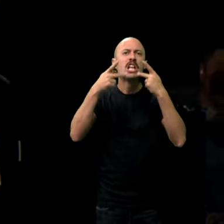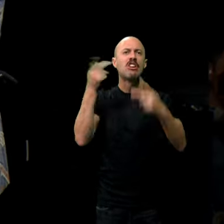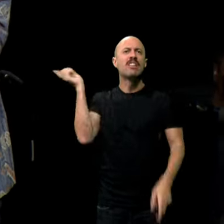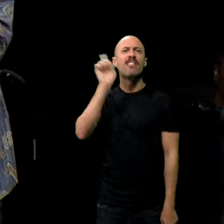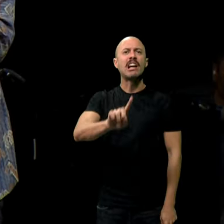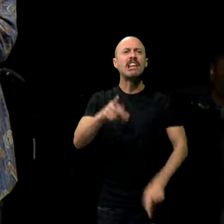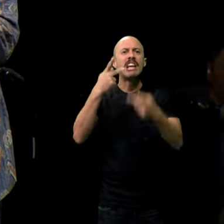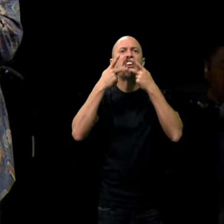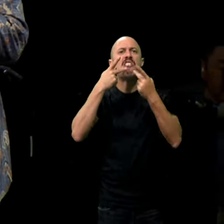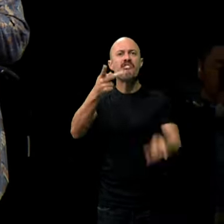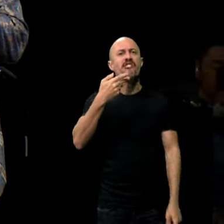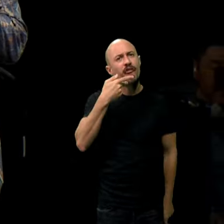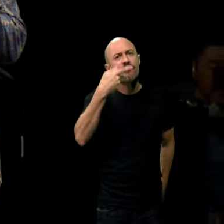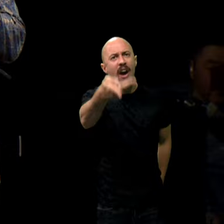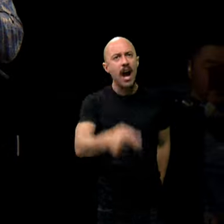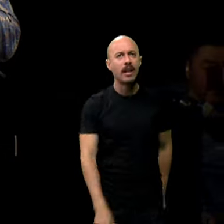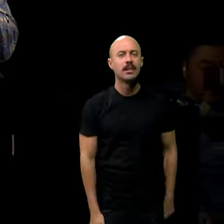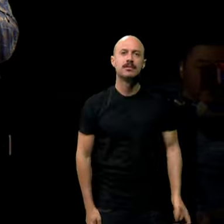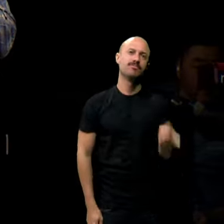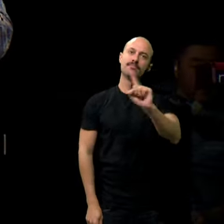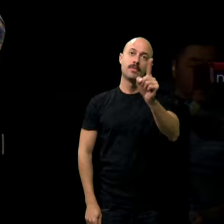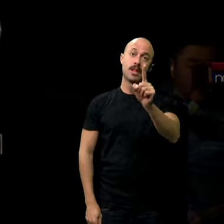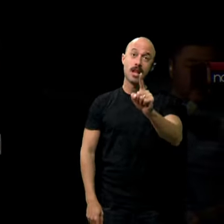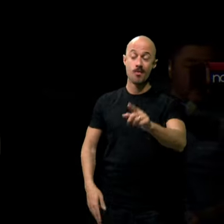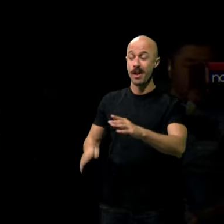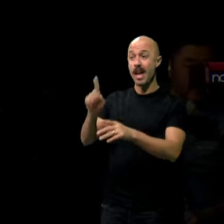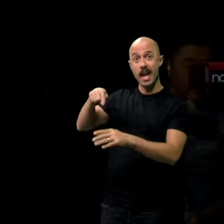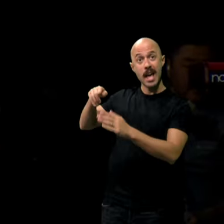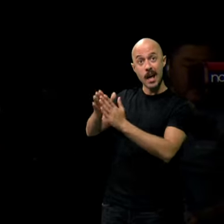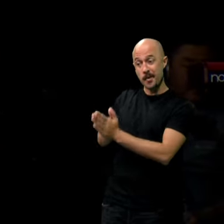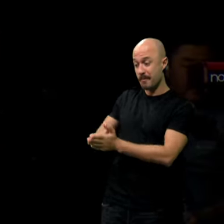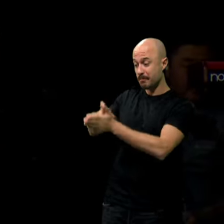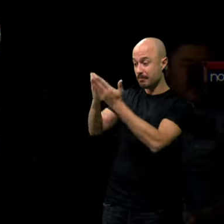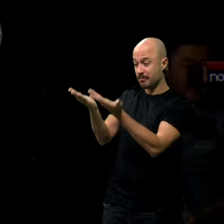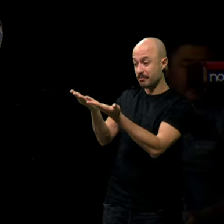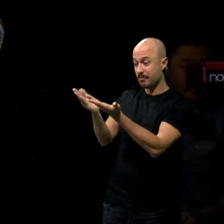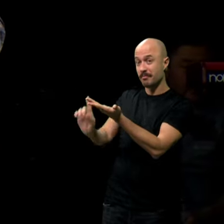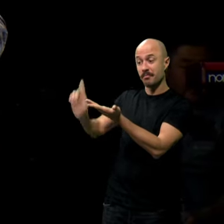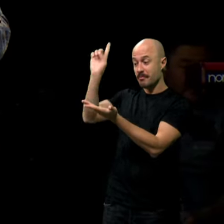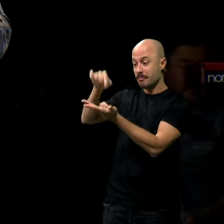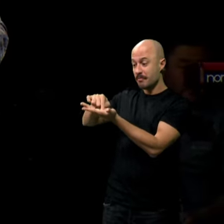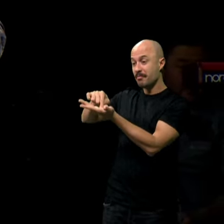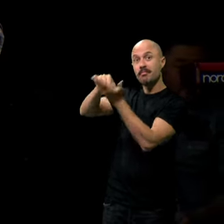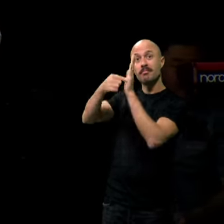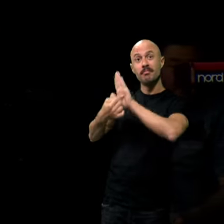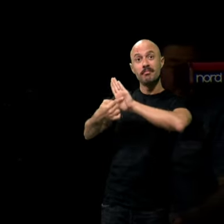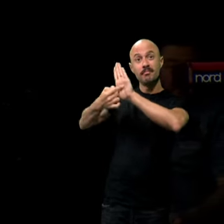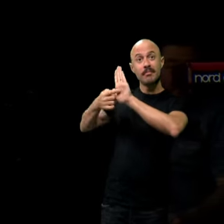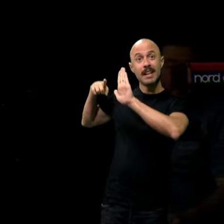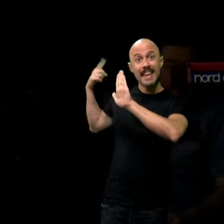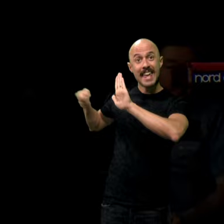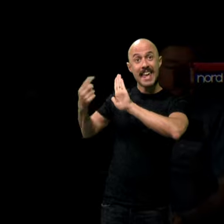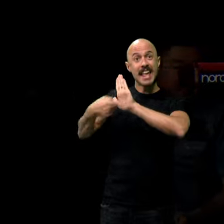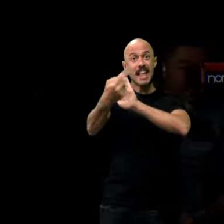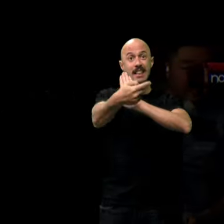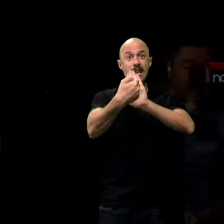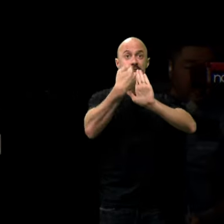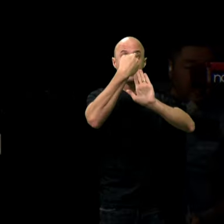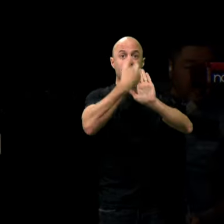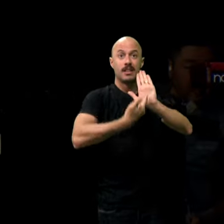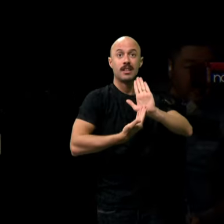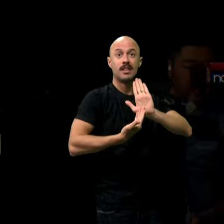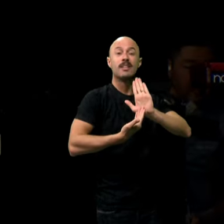uma palavra eterna que está escrita detrás dela. O Filho de Deus teve que derramar sangue